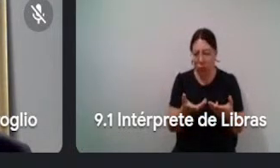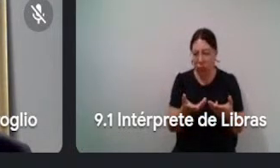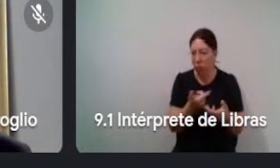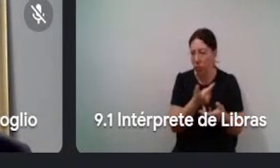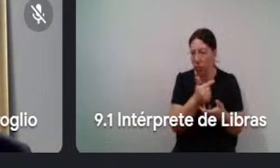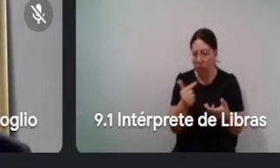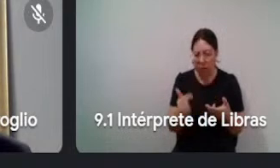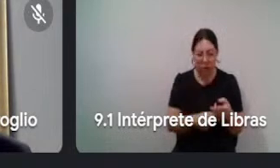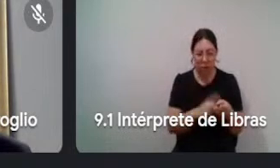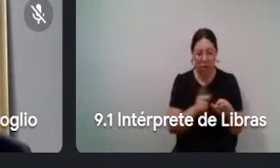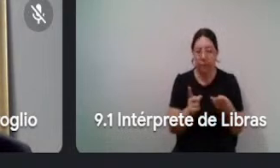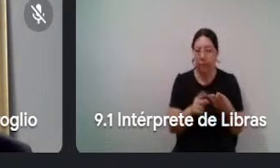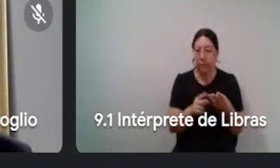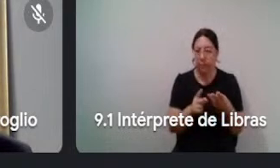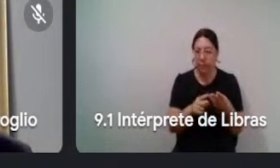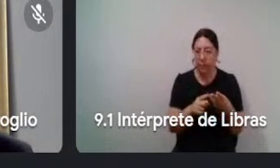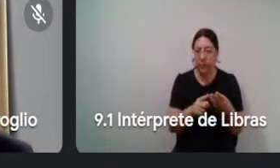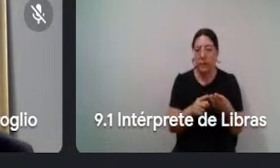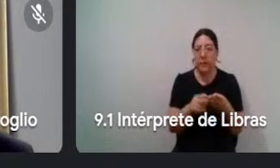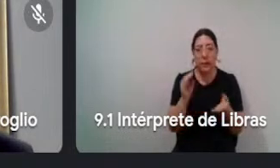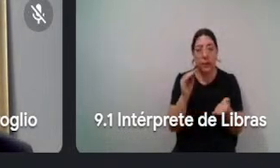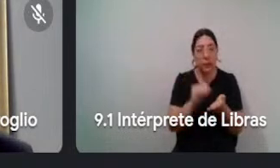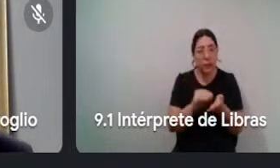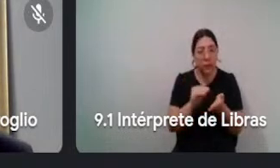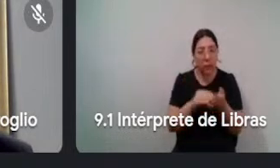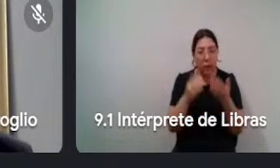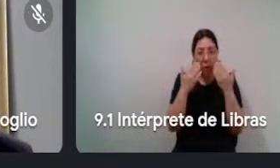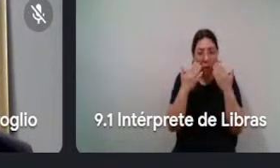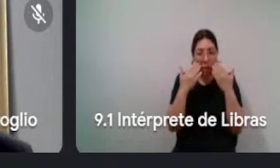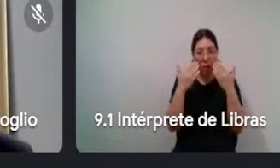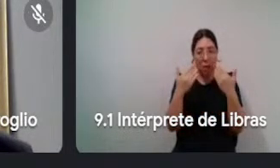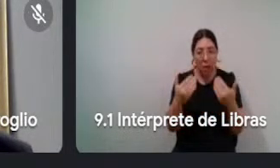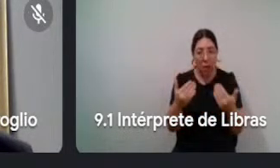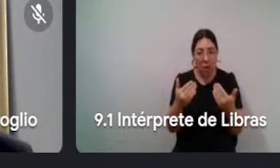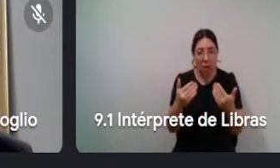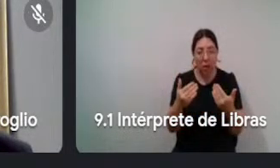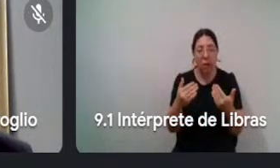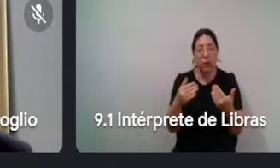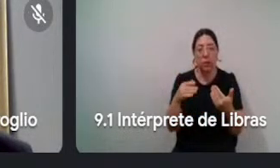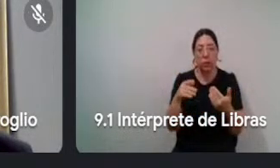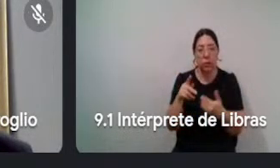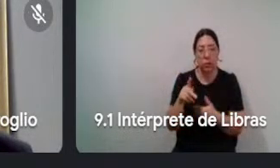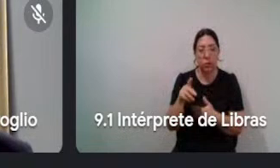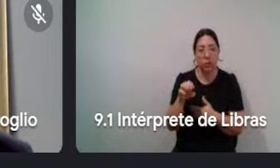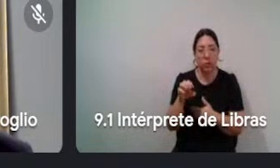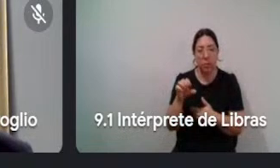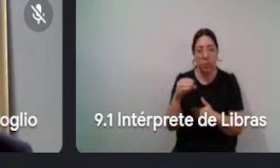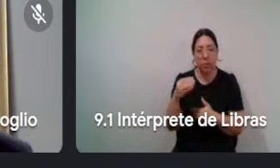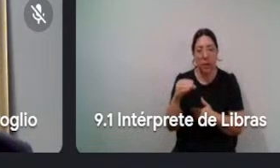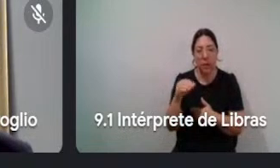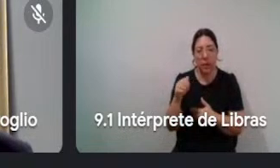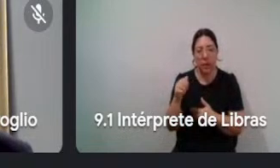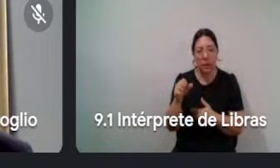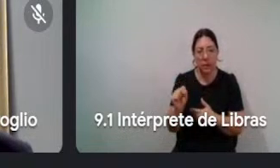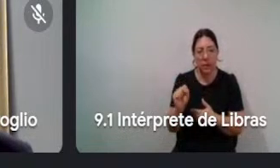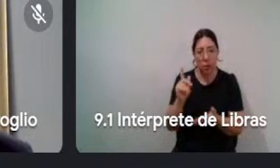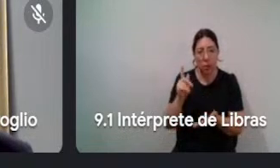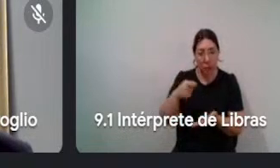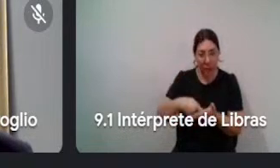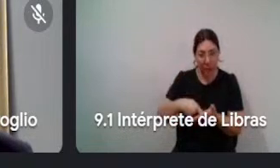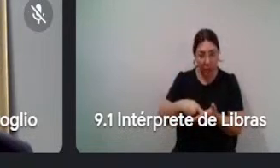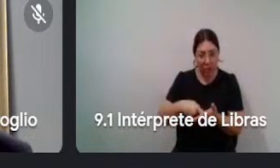de apresentação de peças obrigatórias. Pois bem, no tocante à